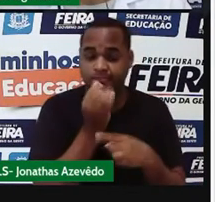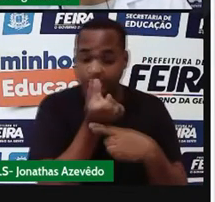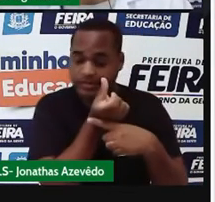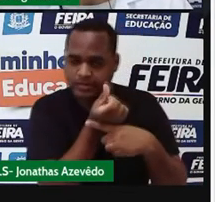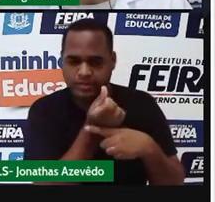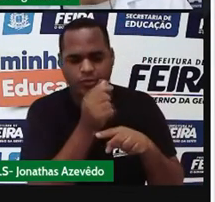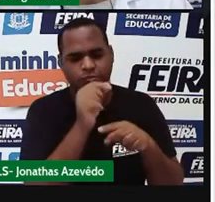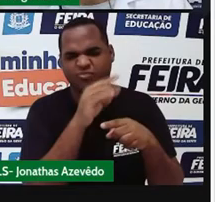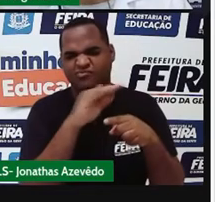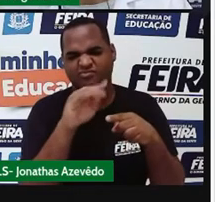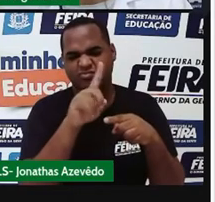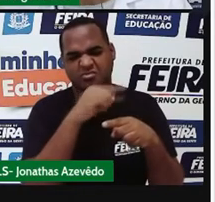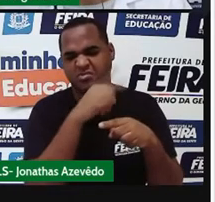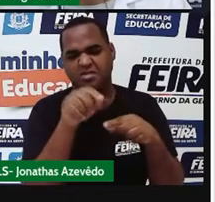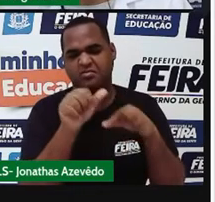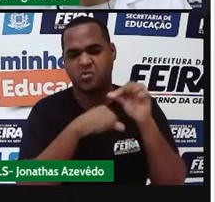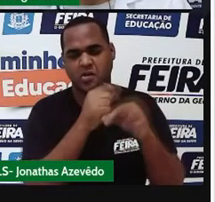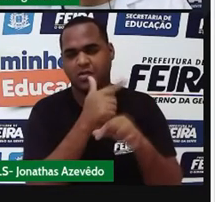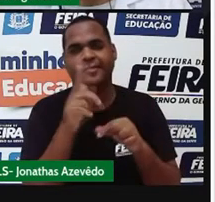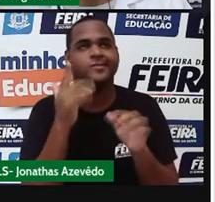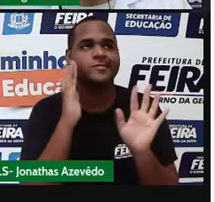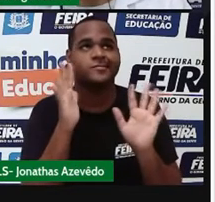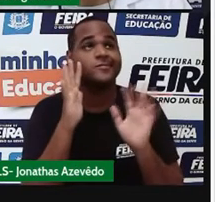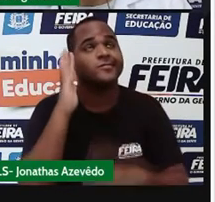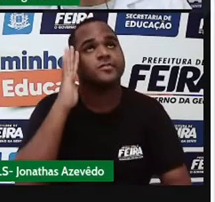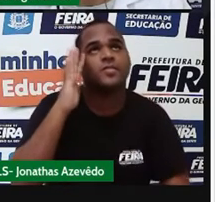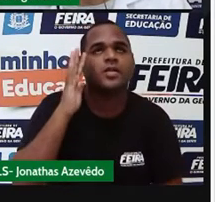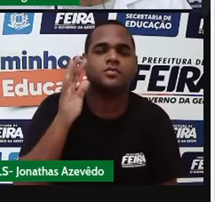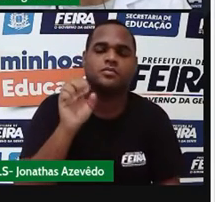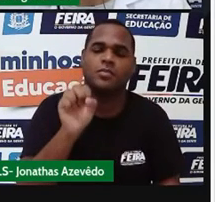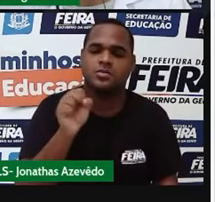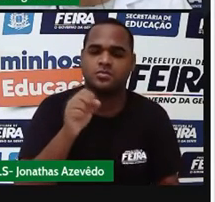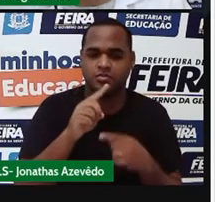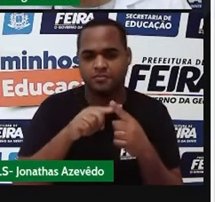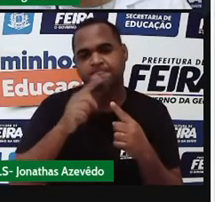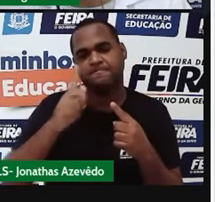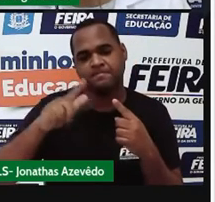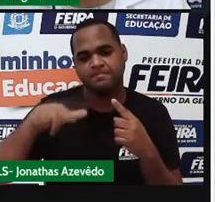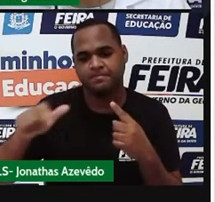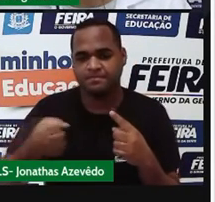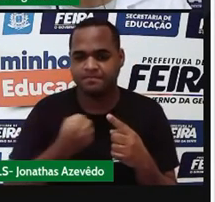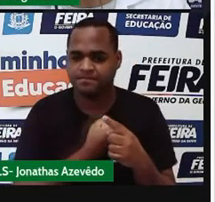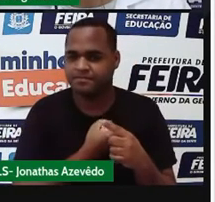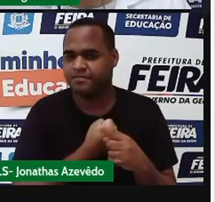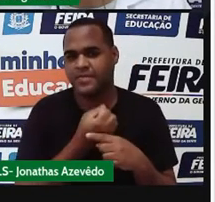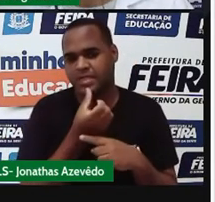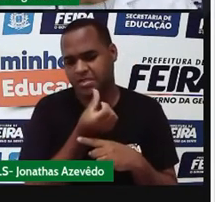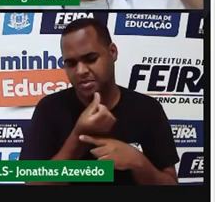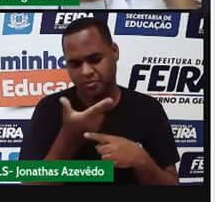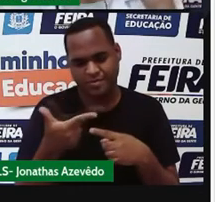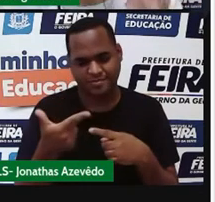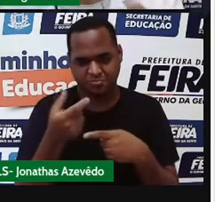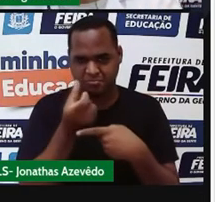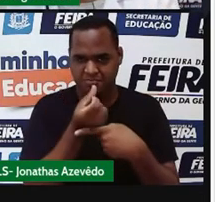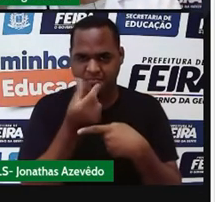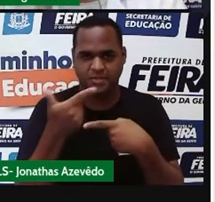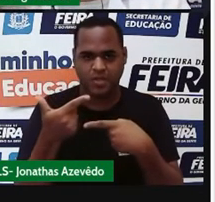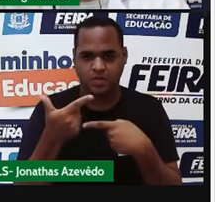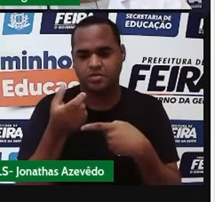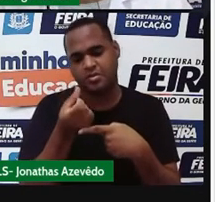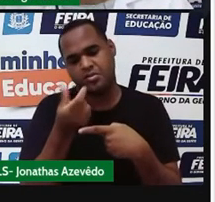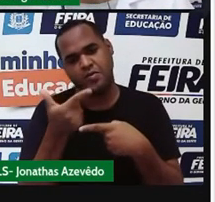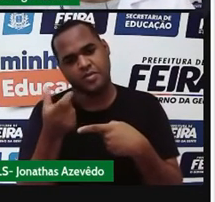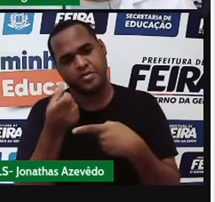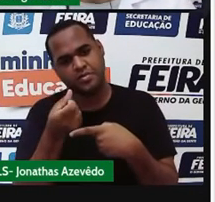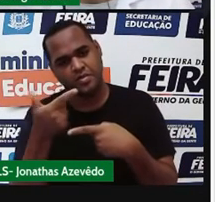fosse se se esse número que está se repetindo aqui ao invés de 6 fosse 62 62